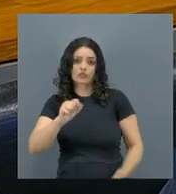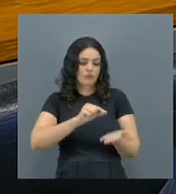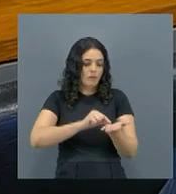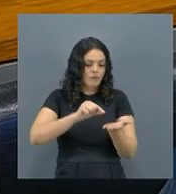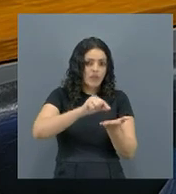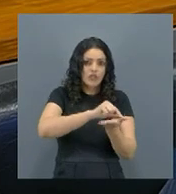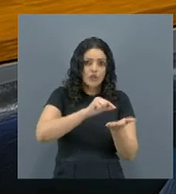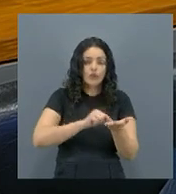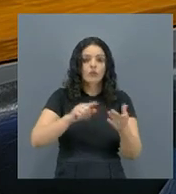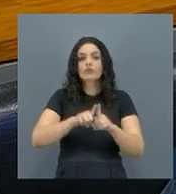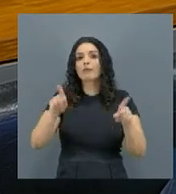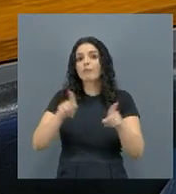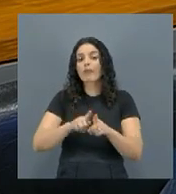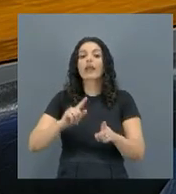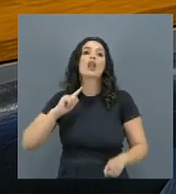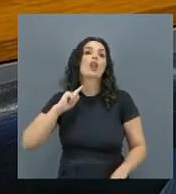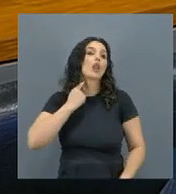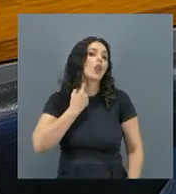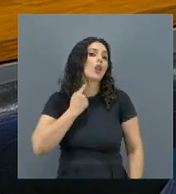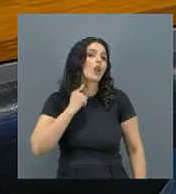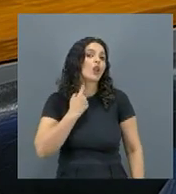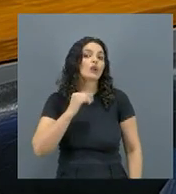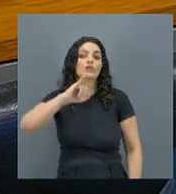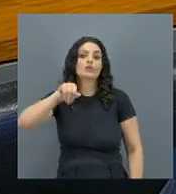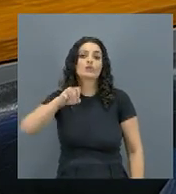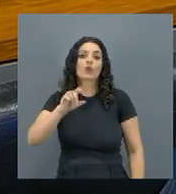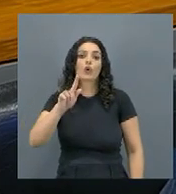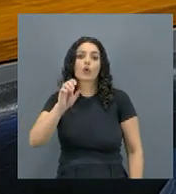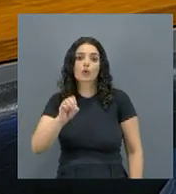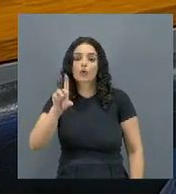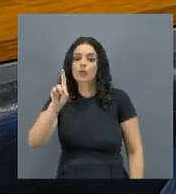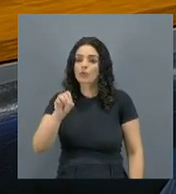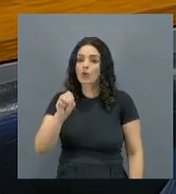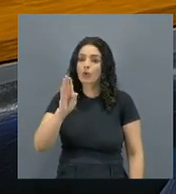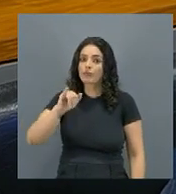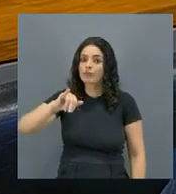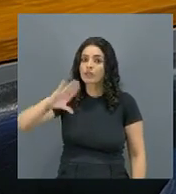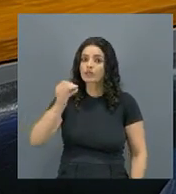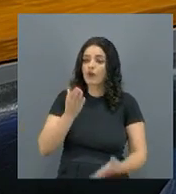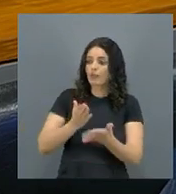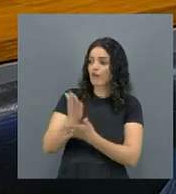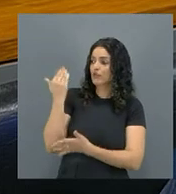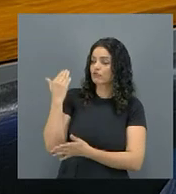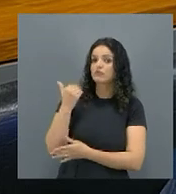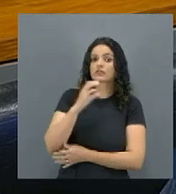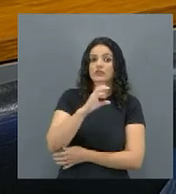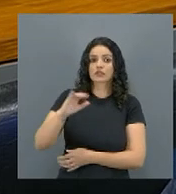jogo do bicho no Brasil, que foi aprovado agora, há 15 dias, na CCJ do Senado, sob o número